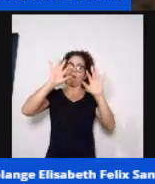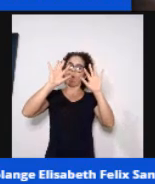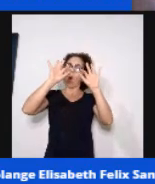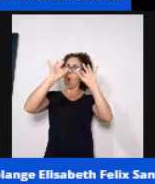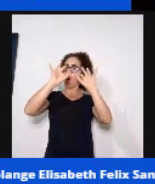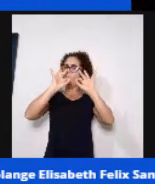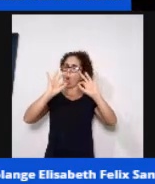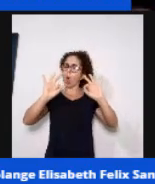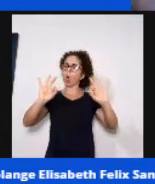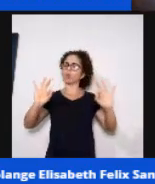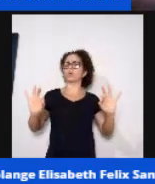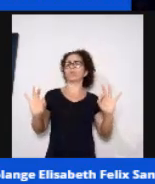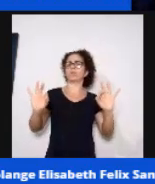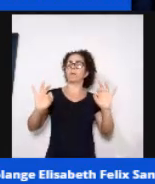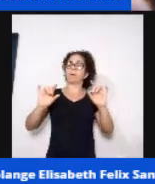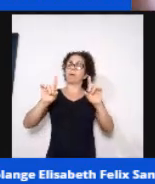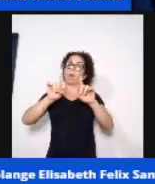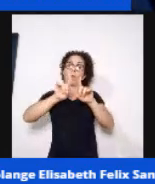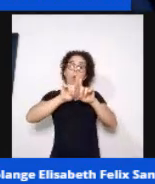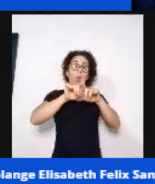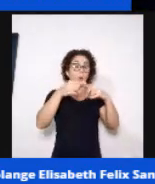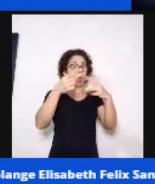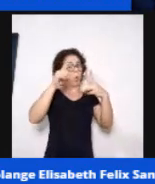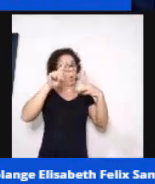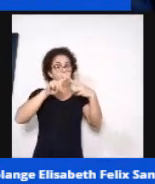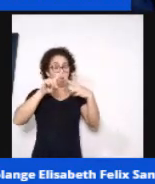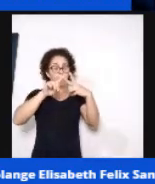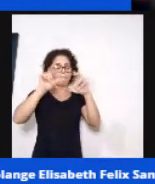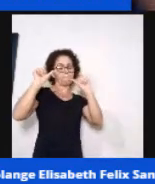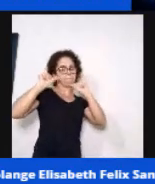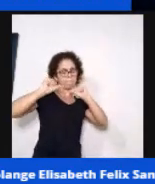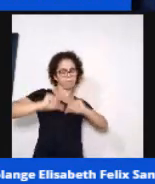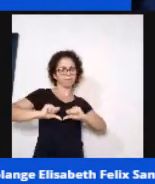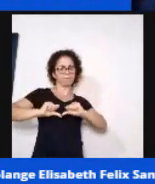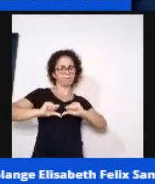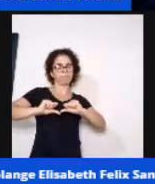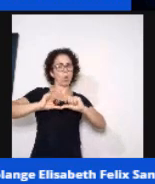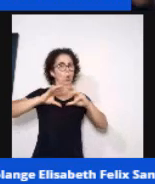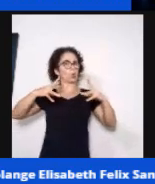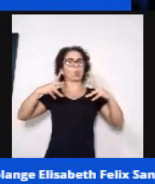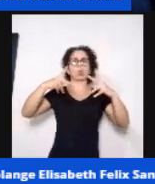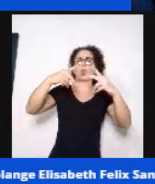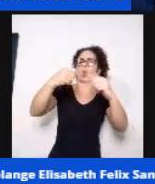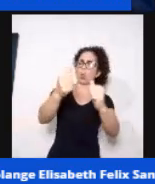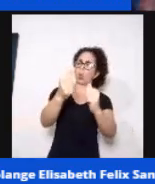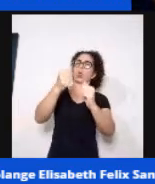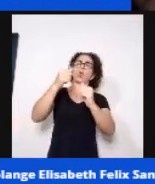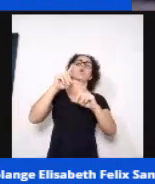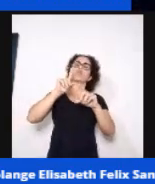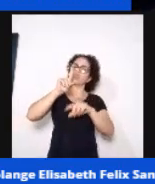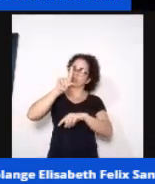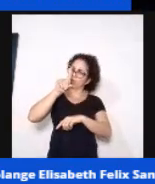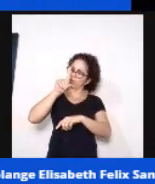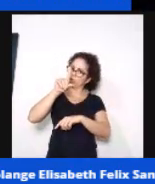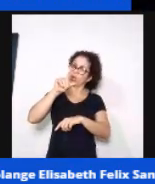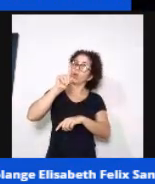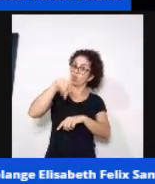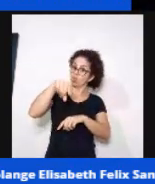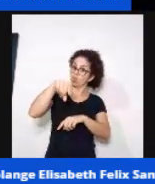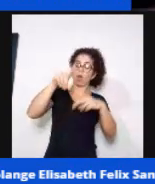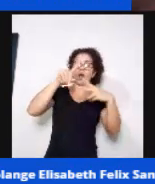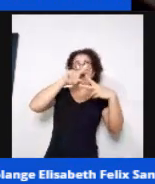padrão mais pessimista. E isso depende da situação. Todos nós já fomos otimistas, todos nós já fomos